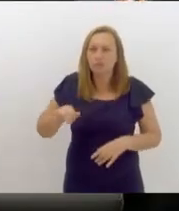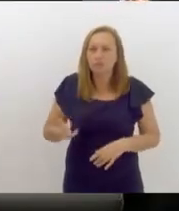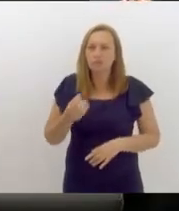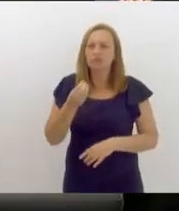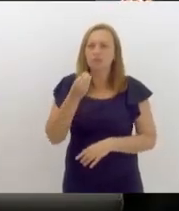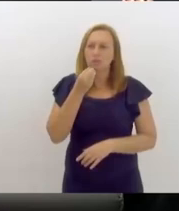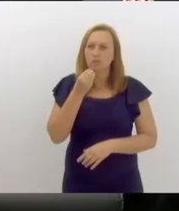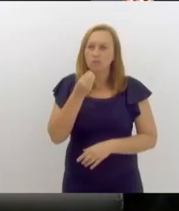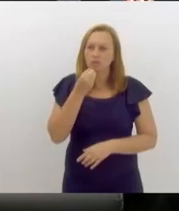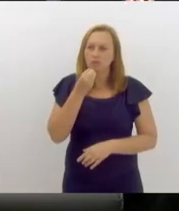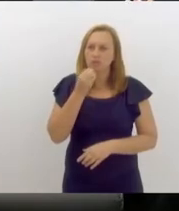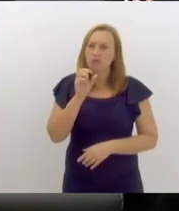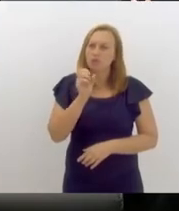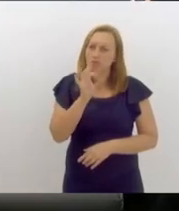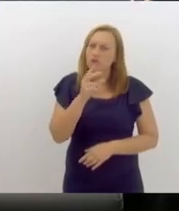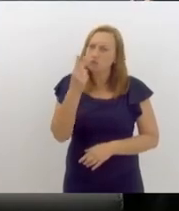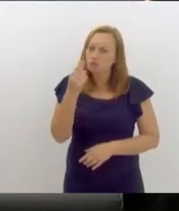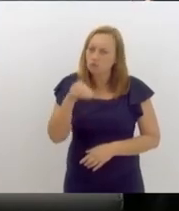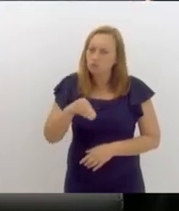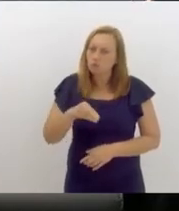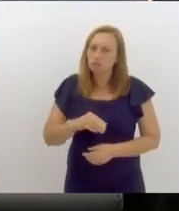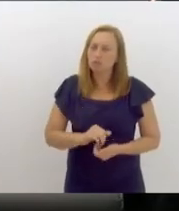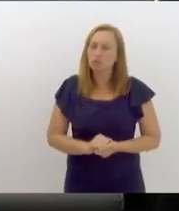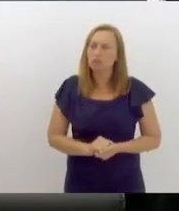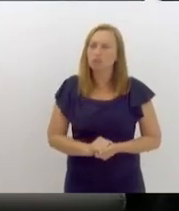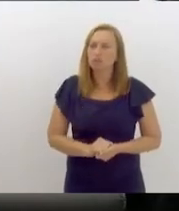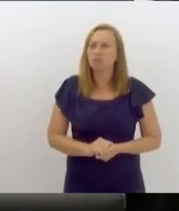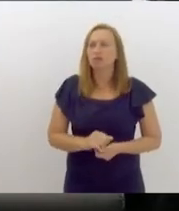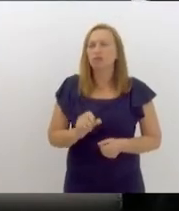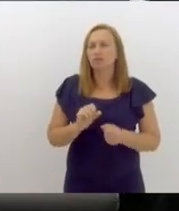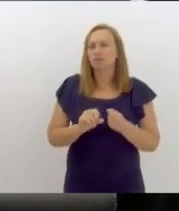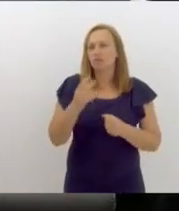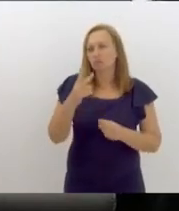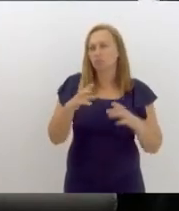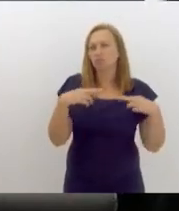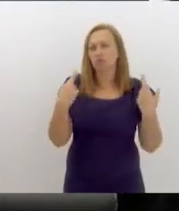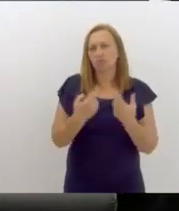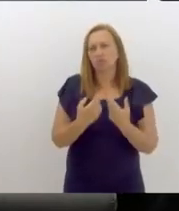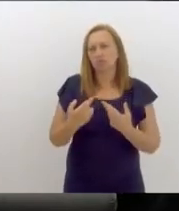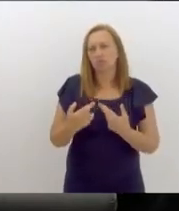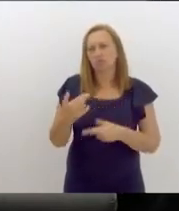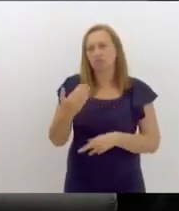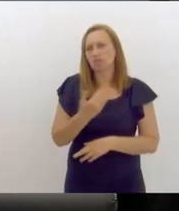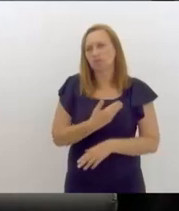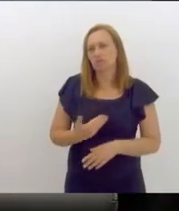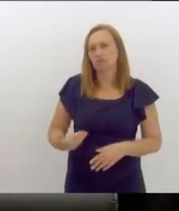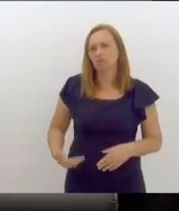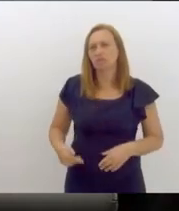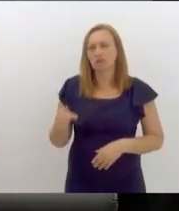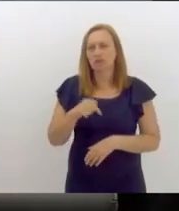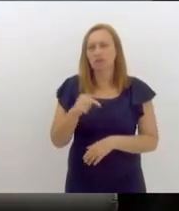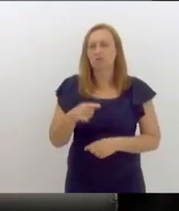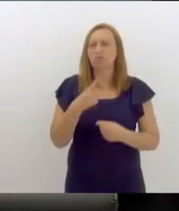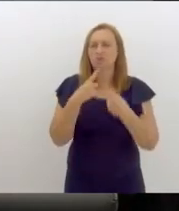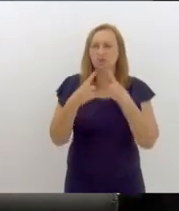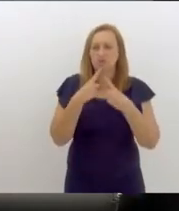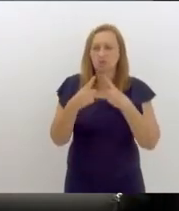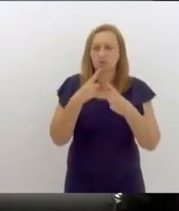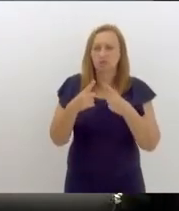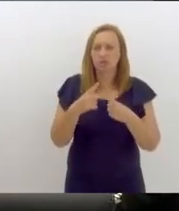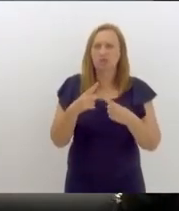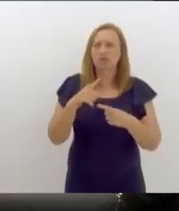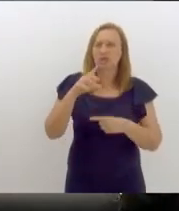apenas 2 minutos nós fizemos duas audiências públicas aqui na Assembleia Legislativa para discutir a questão das